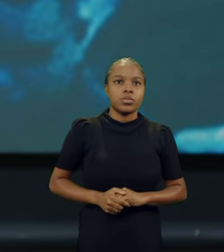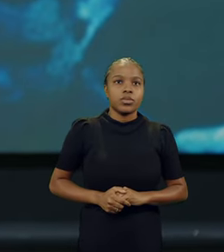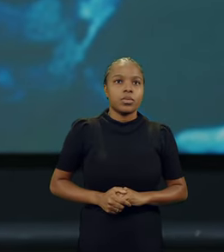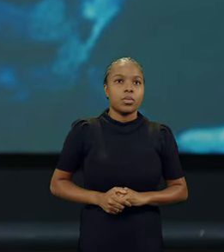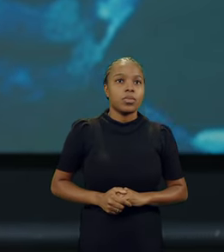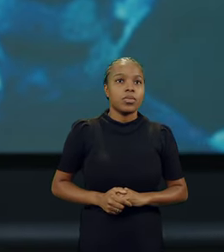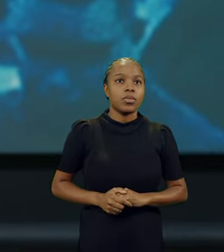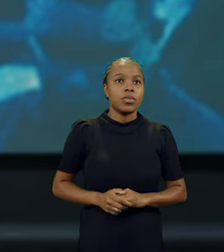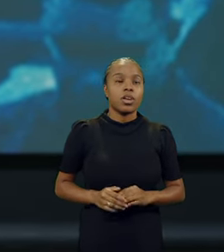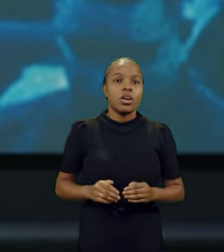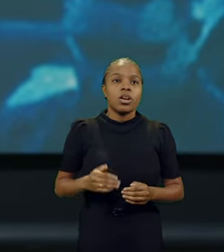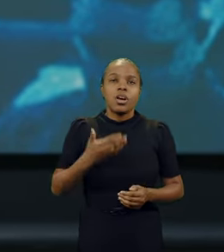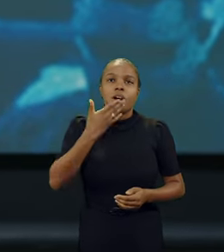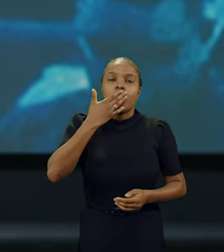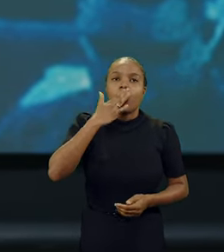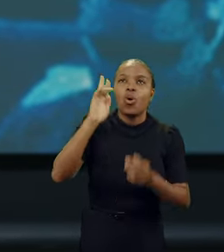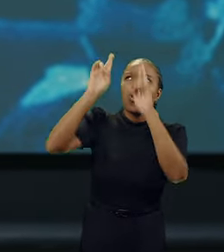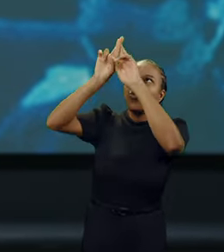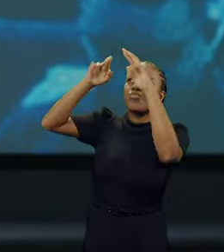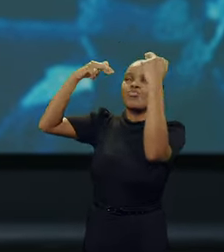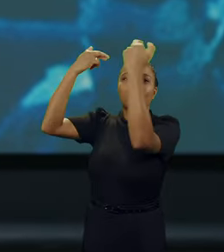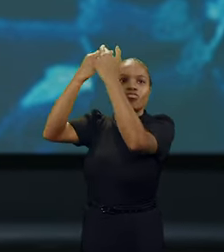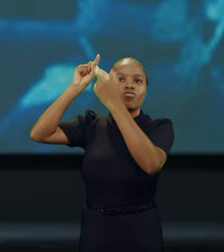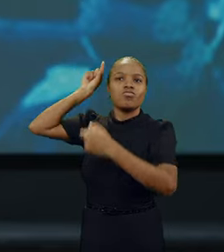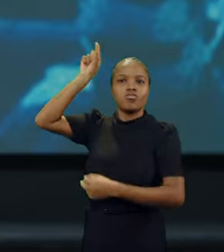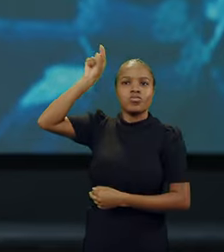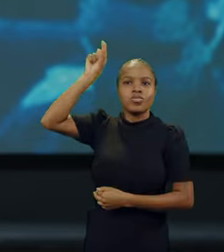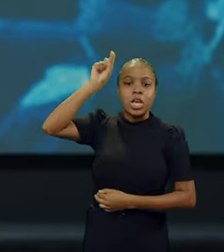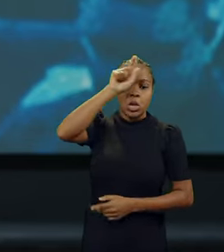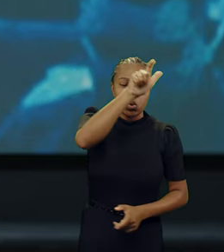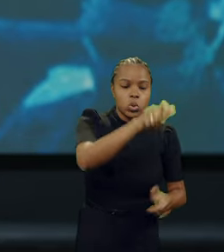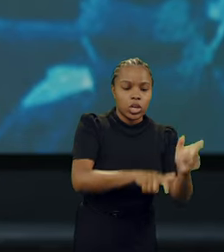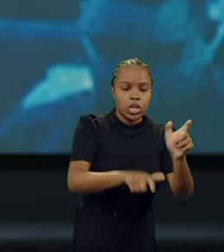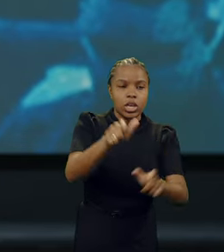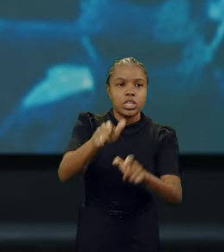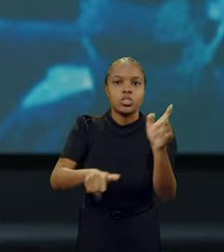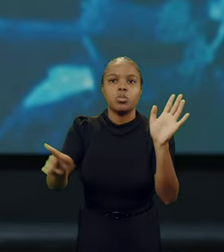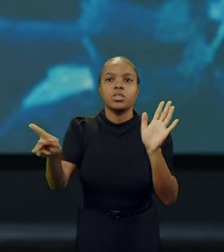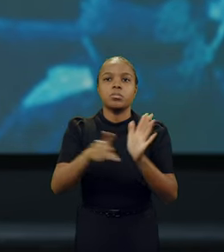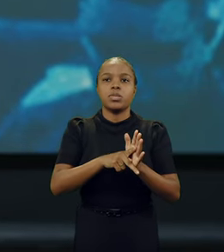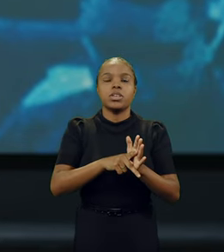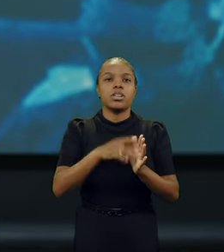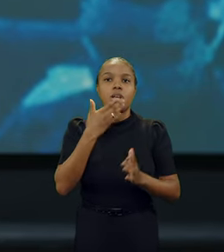E que reino é esse que esses homens pertencem?